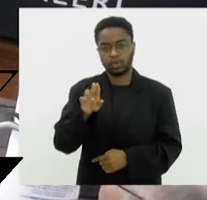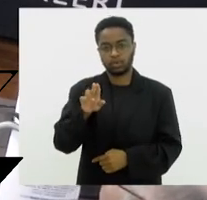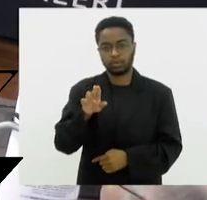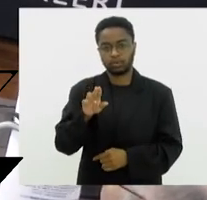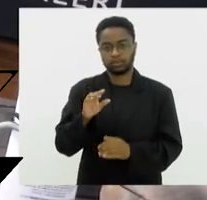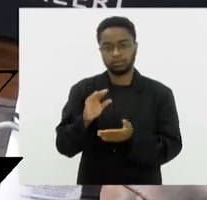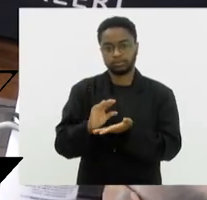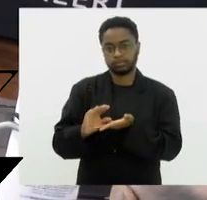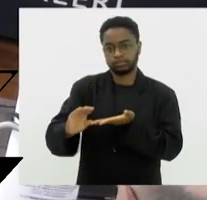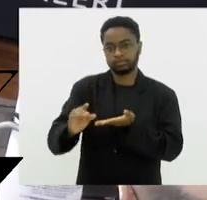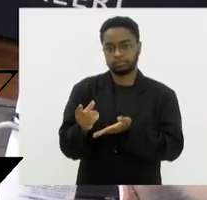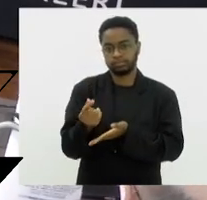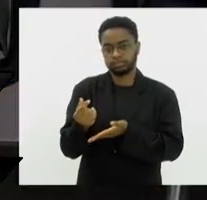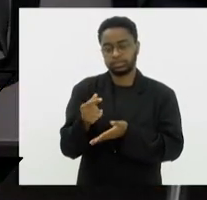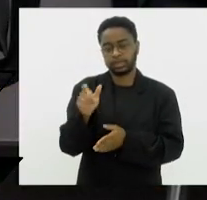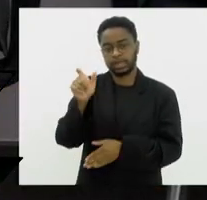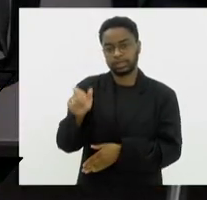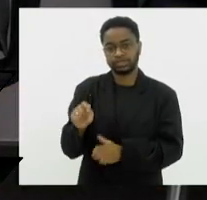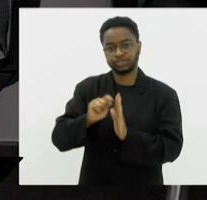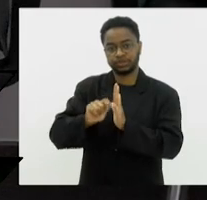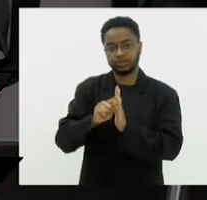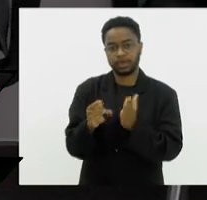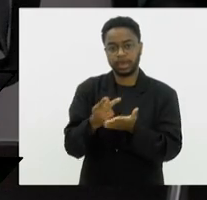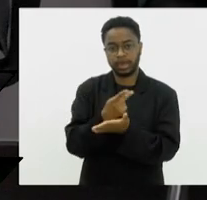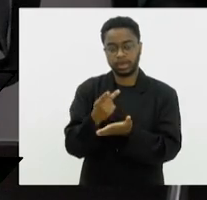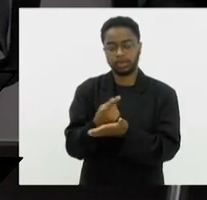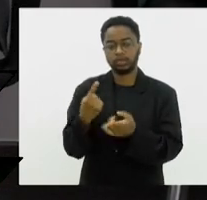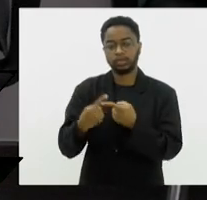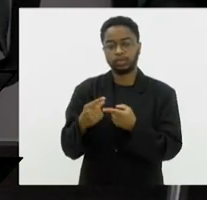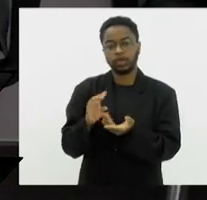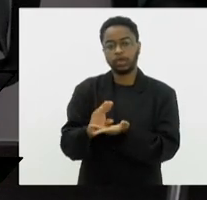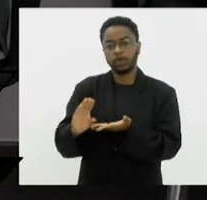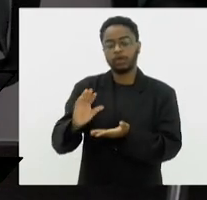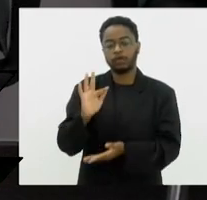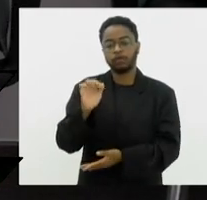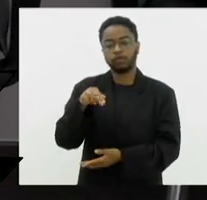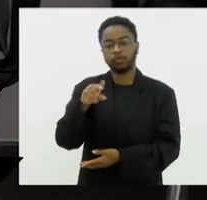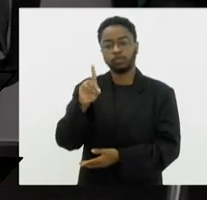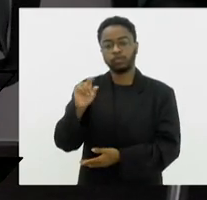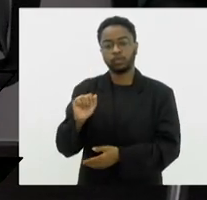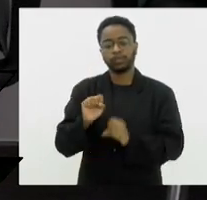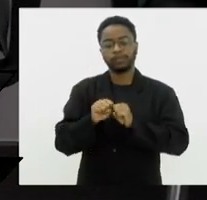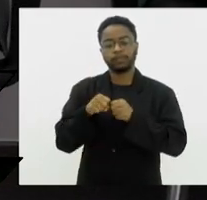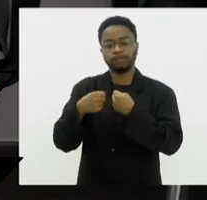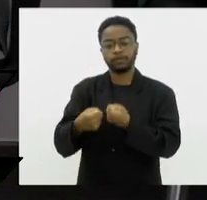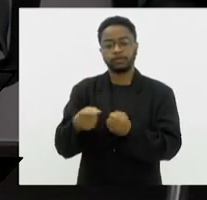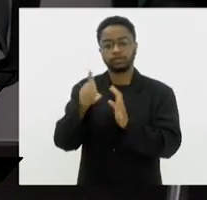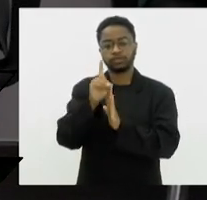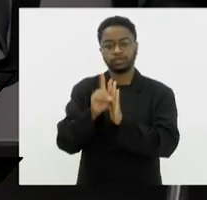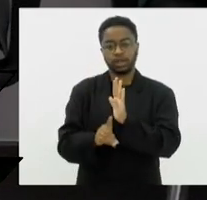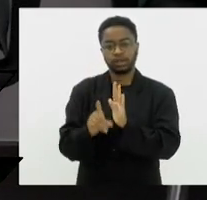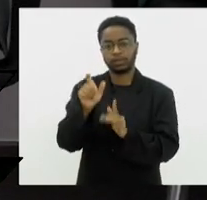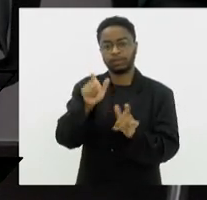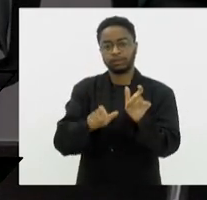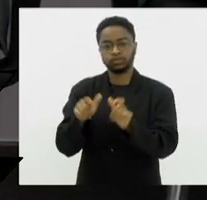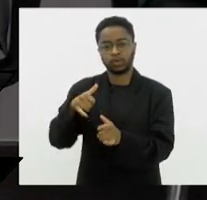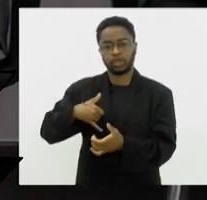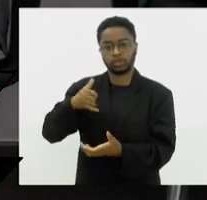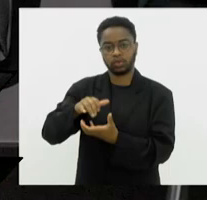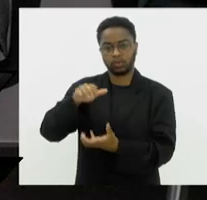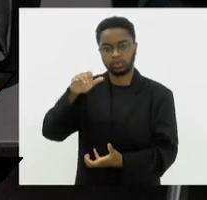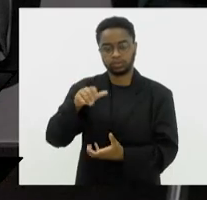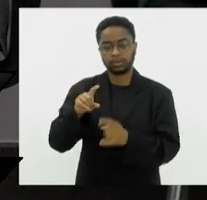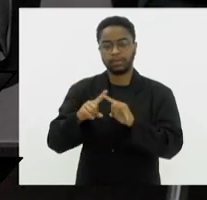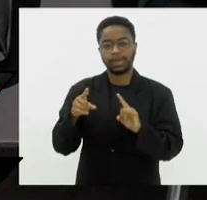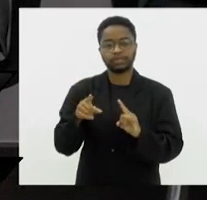o autor escreveu errado. O nome do fundo é Fundo para a Defesa dos Direitos da Pessoa Idosa. E